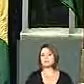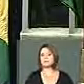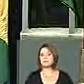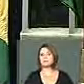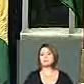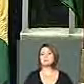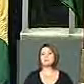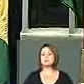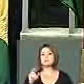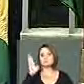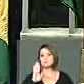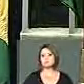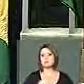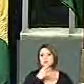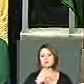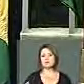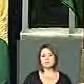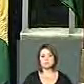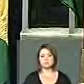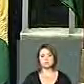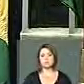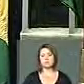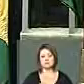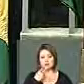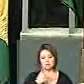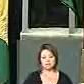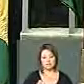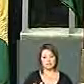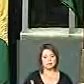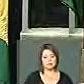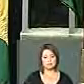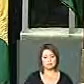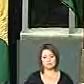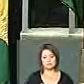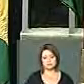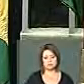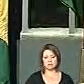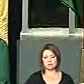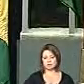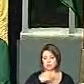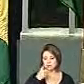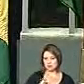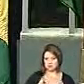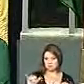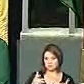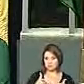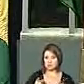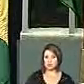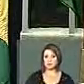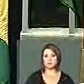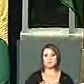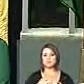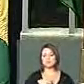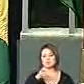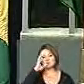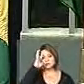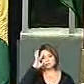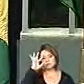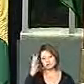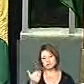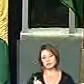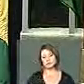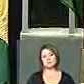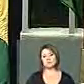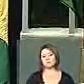decidiu, querida deputada Benedita da Silva, querida deputada Janete Petá, o Brasil decidiu